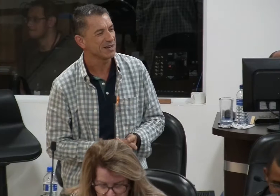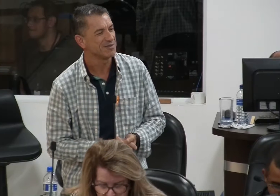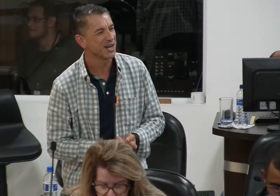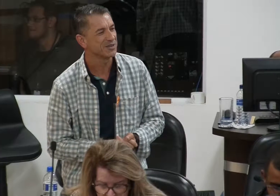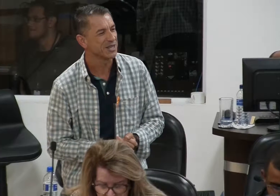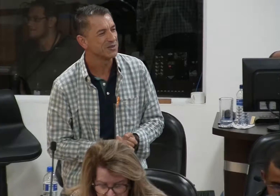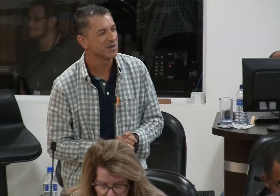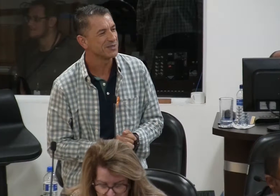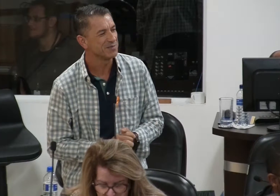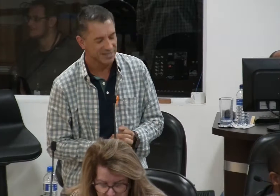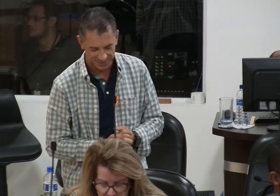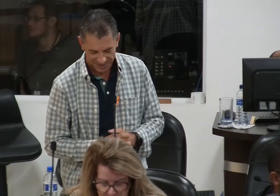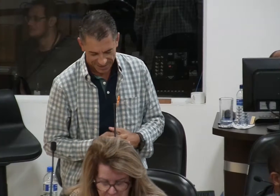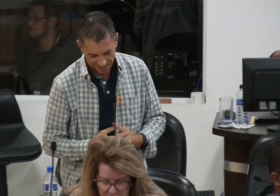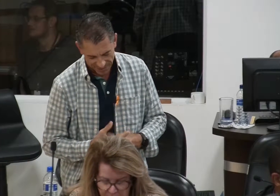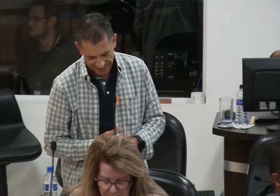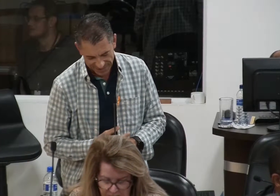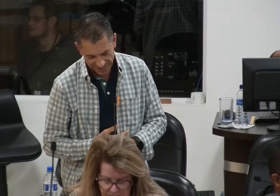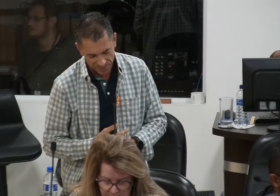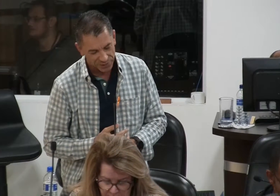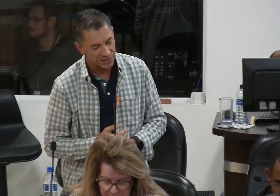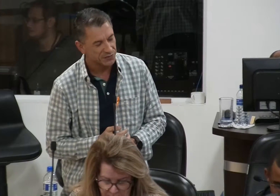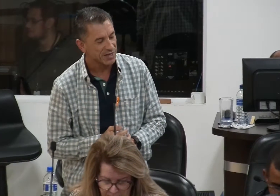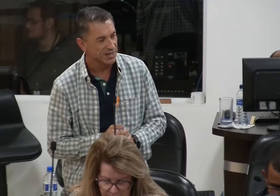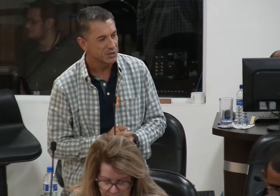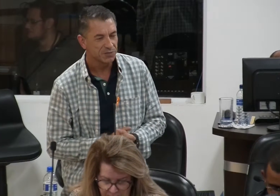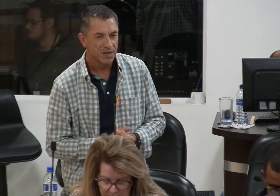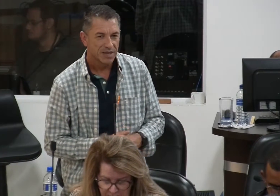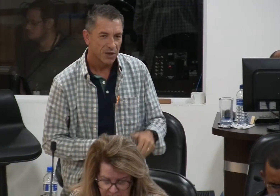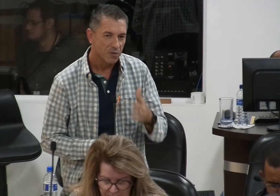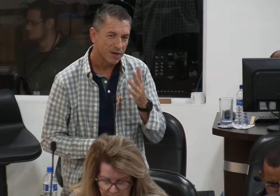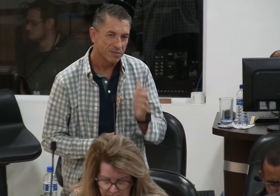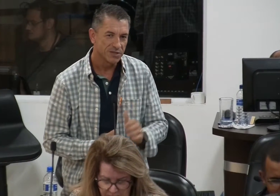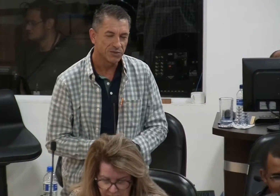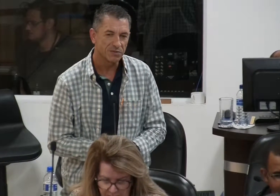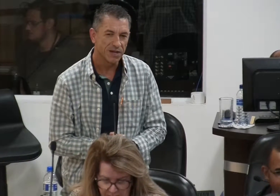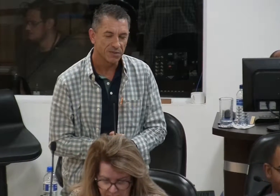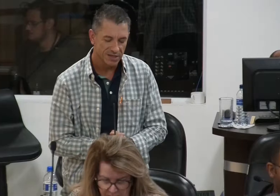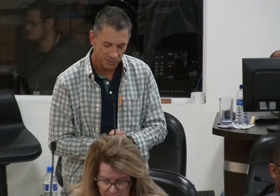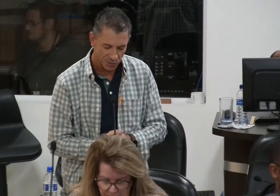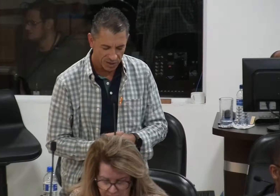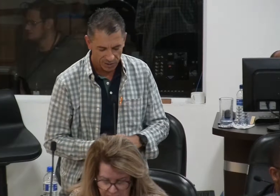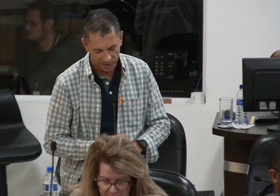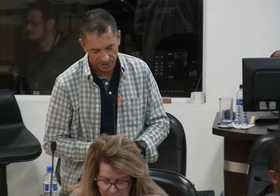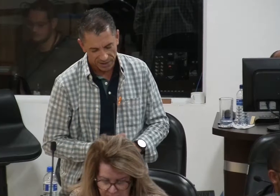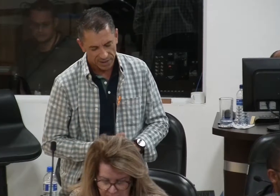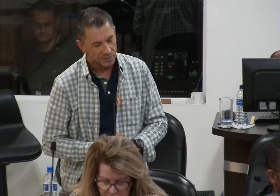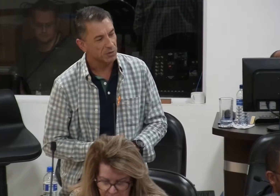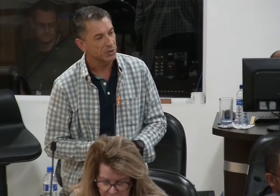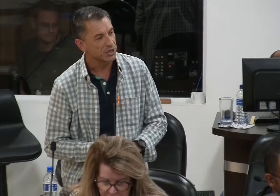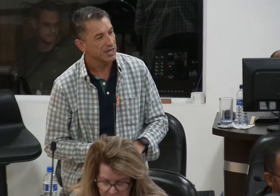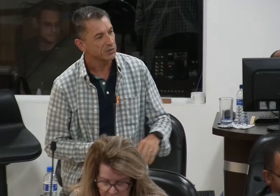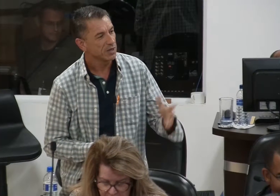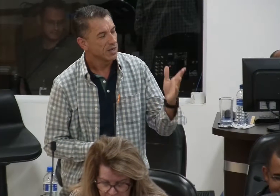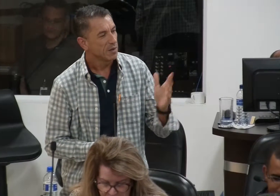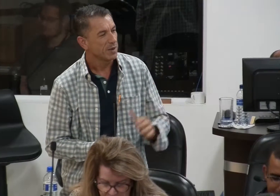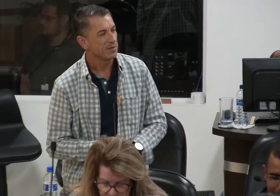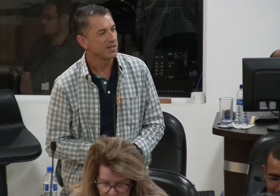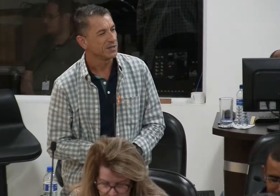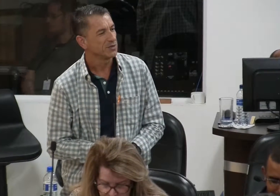Me achava um garotão no meio dos meninos. Mas é muito gratificante. Então, parabenizo o Toninho aqui pelo